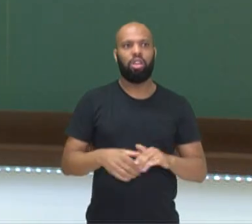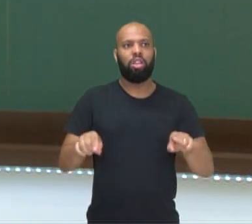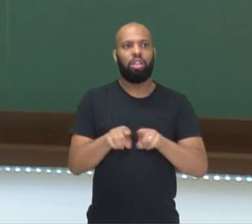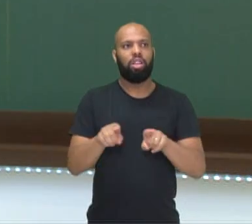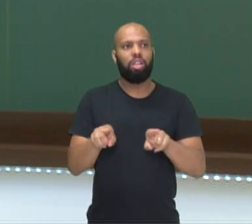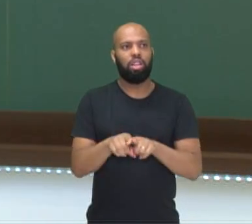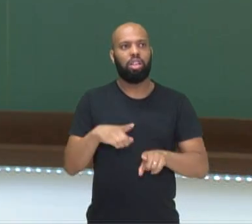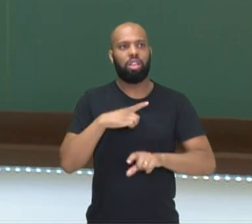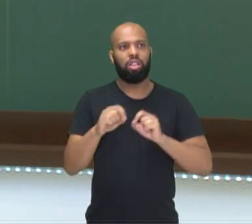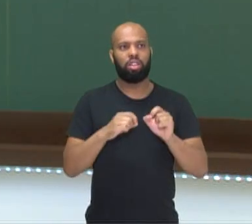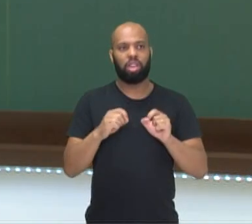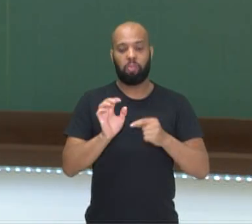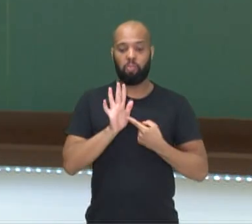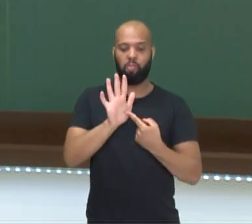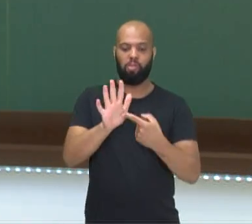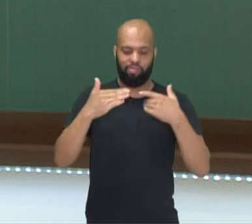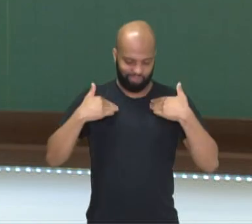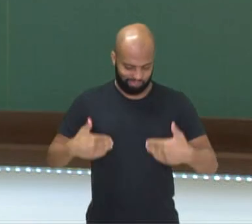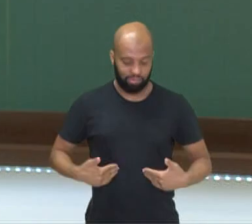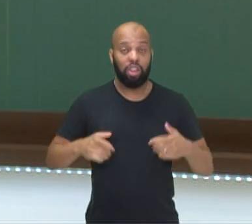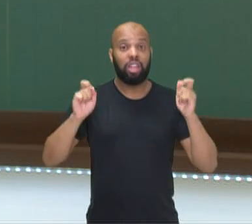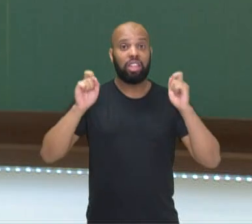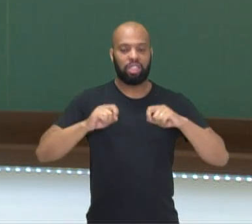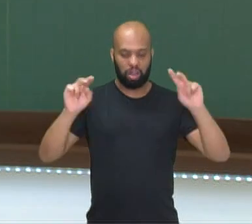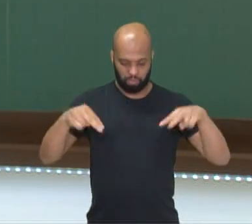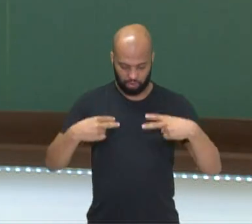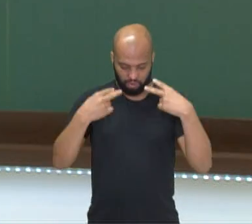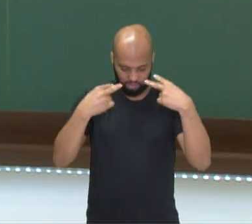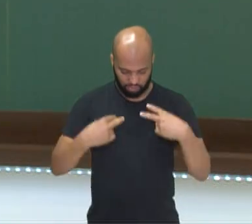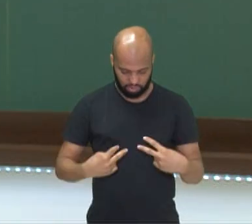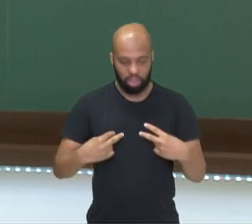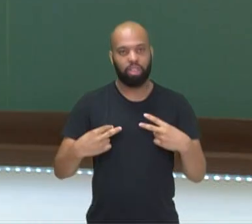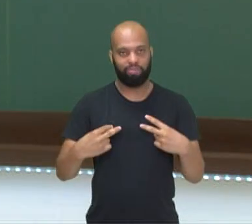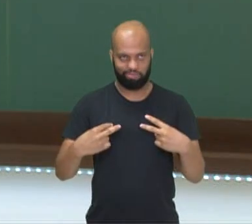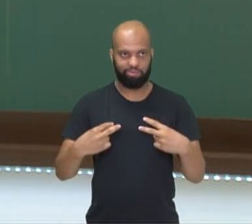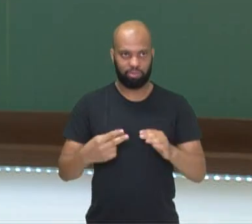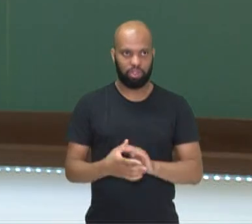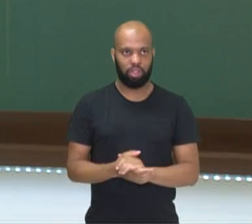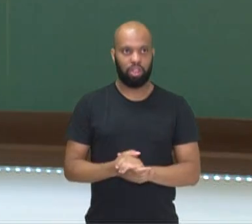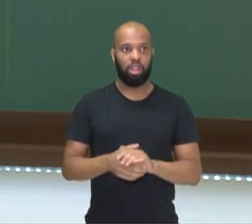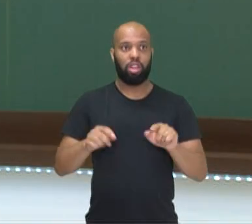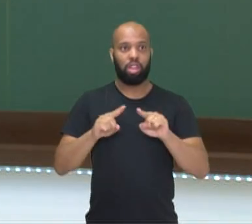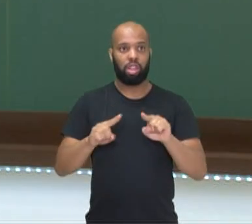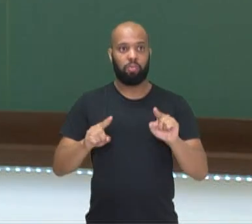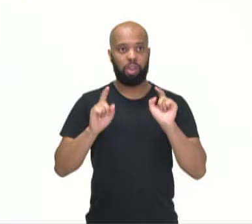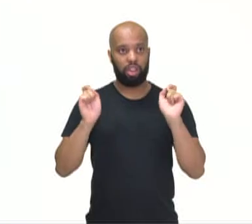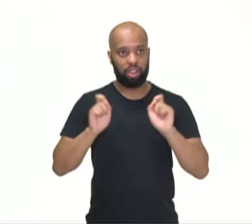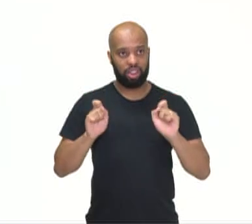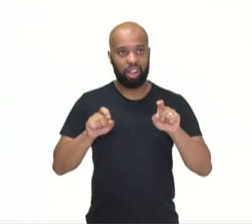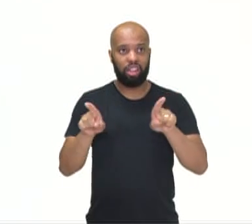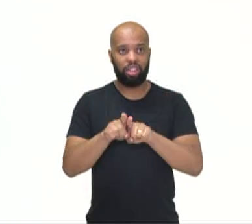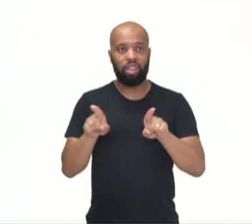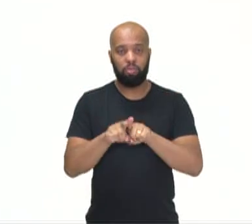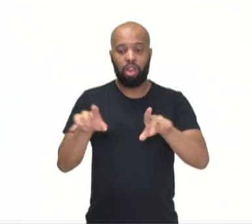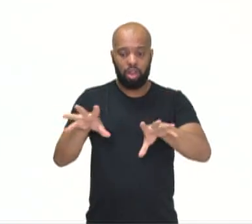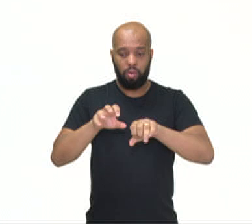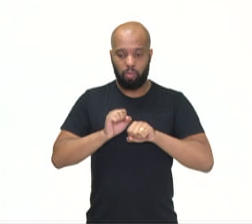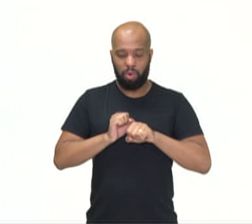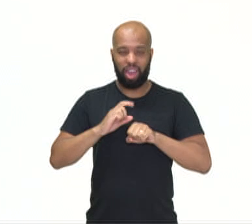mais externo, é visual no corpo externamente. Mas pode ter a